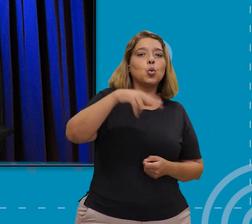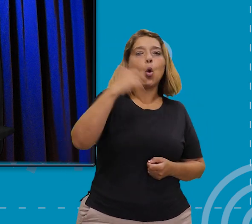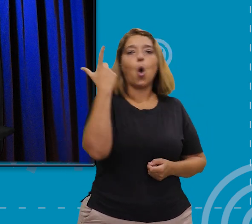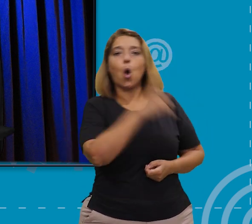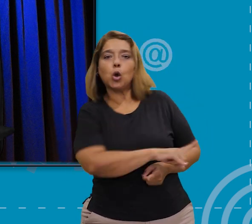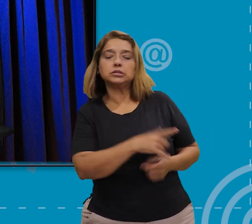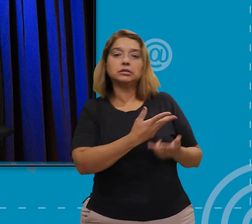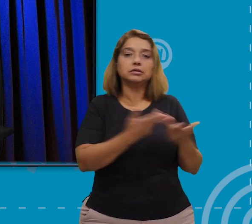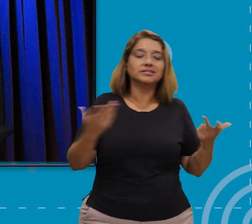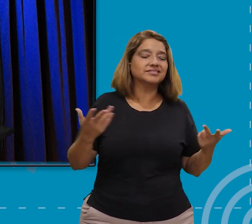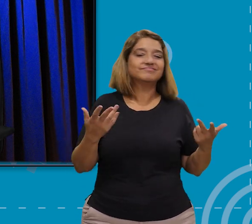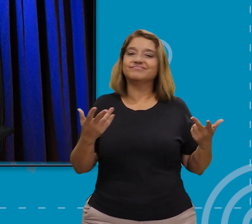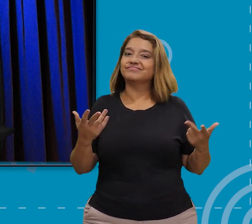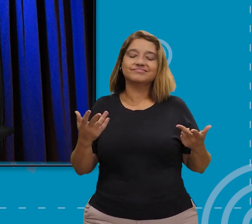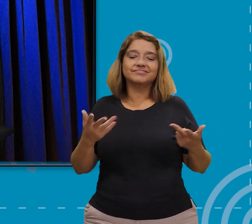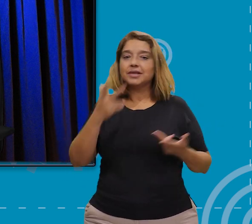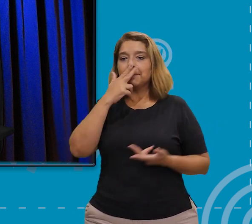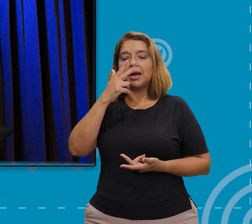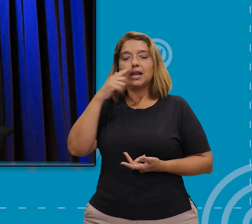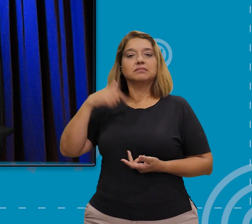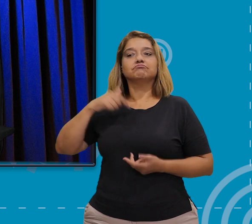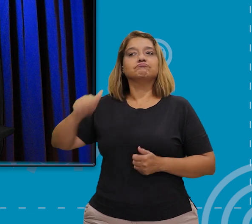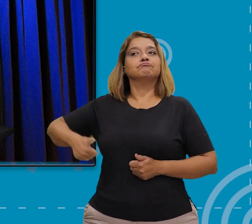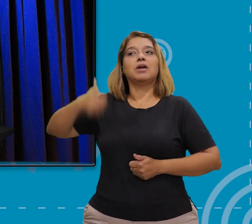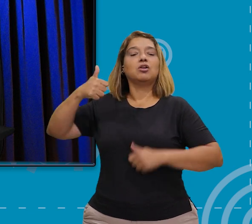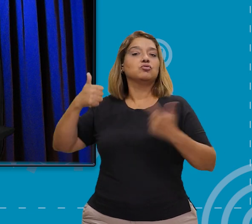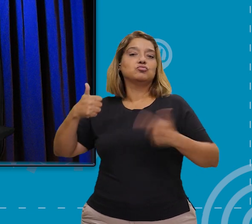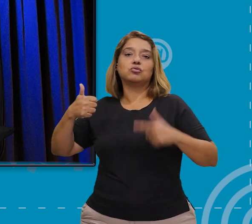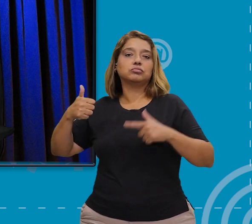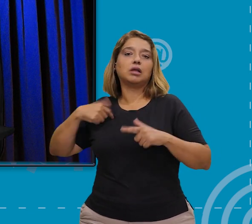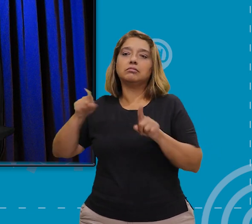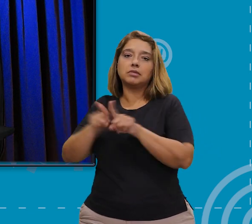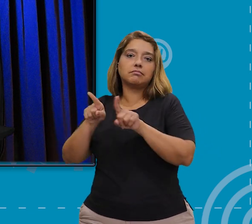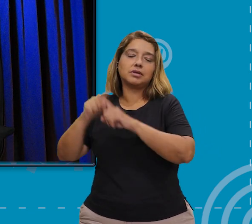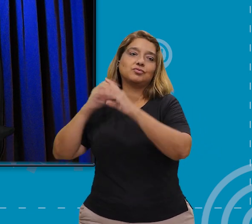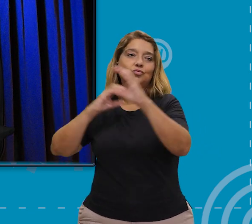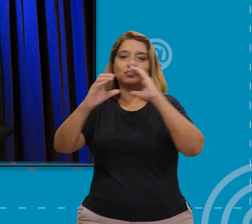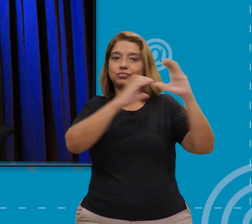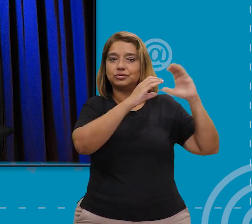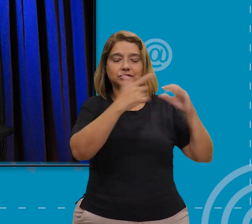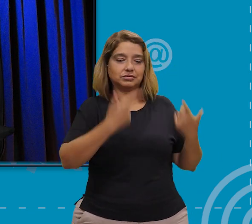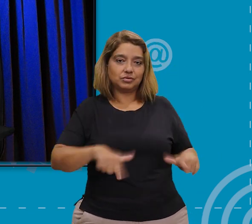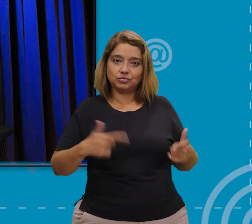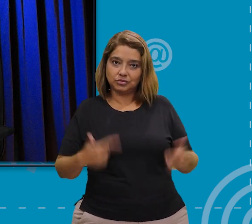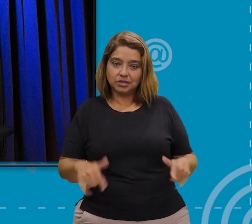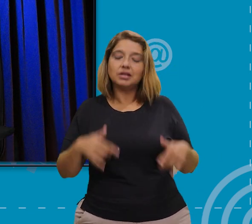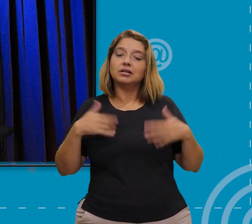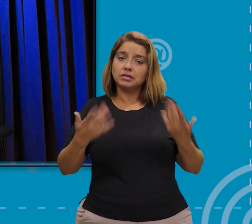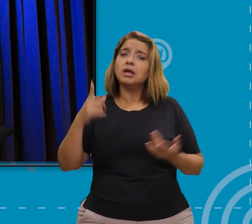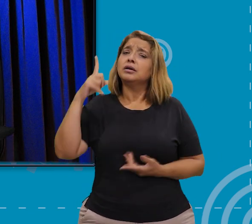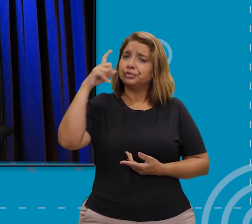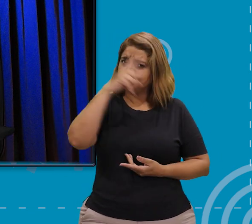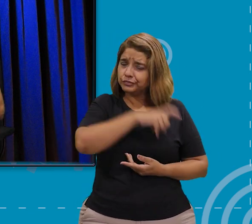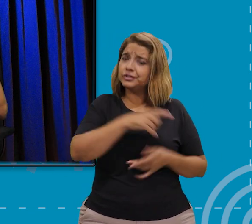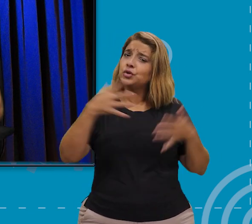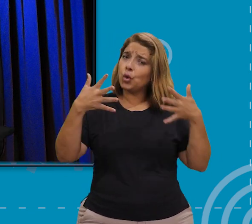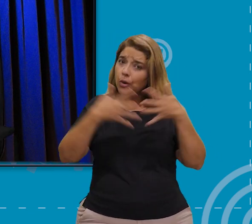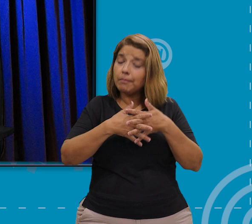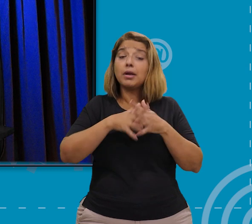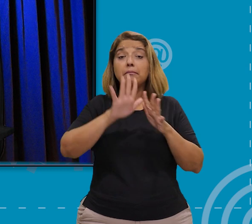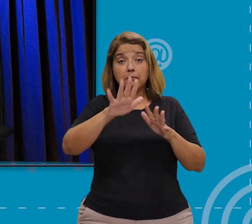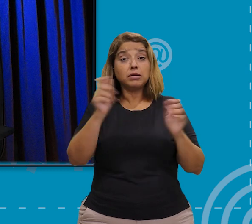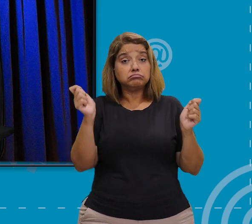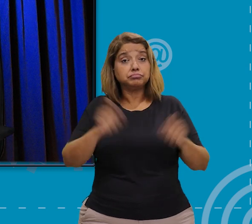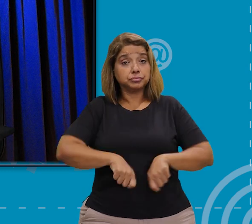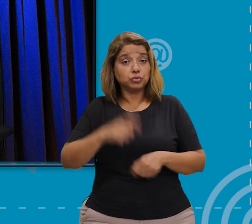intenção só de atender as minhas necessidades, não vai ter conexão e não vai ter comunicação, né? Então, esse equilíbrio,